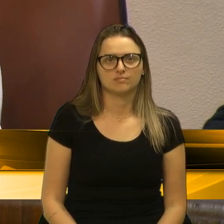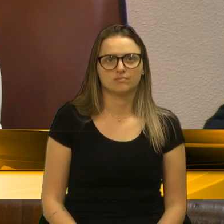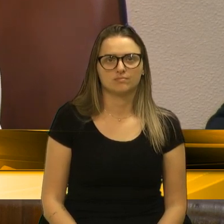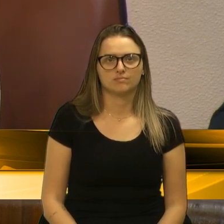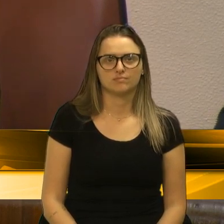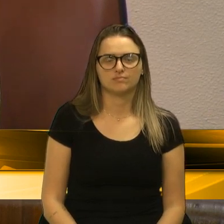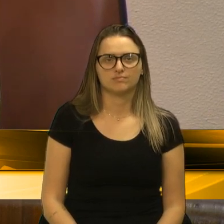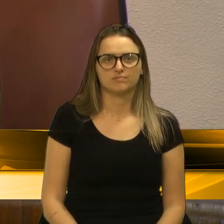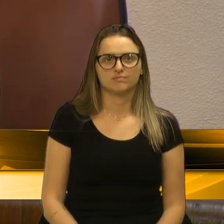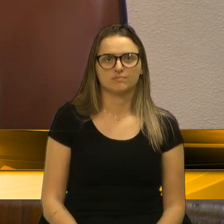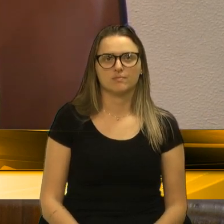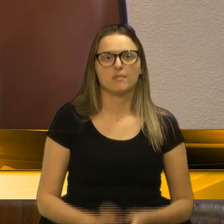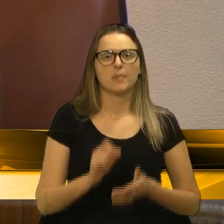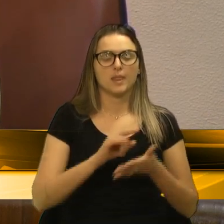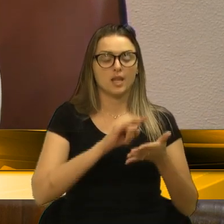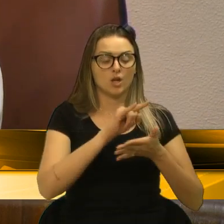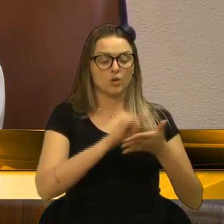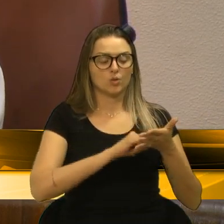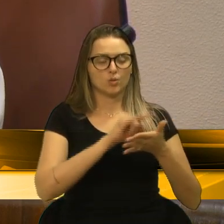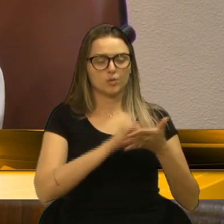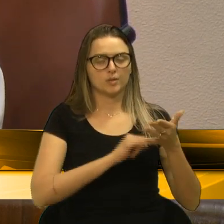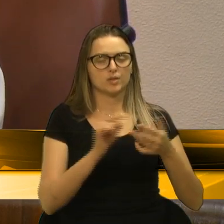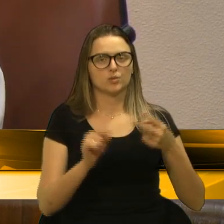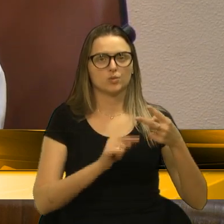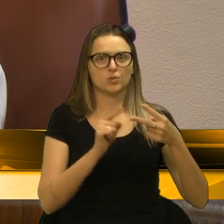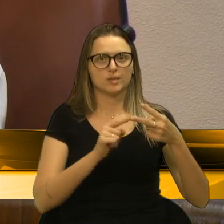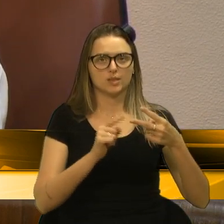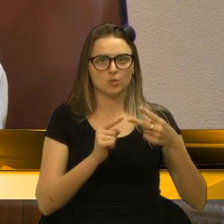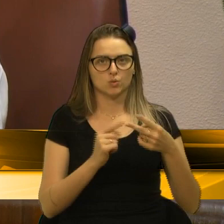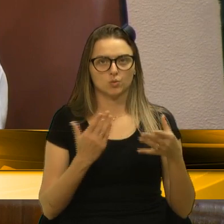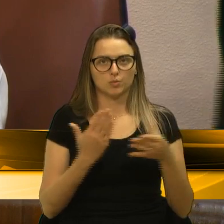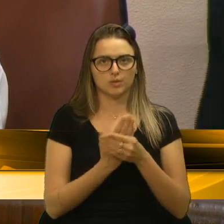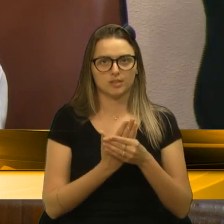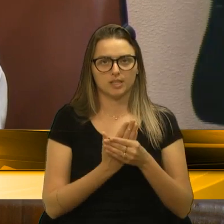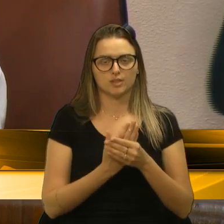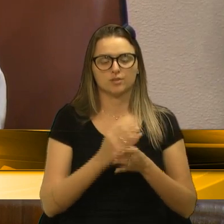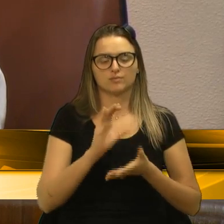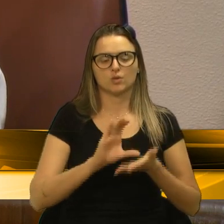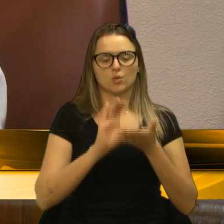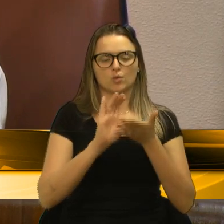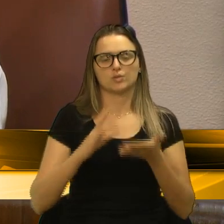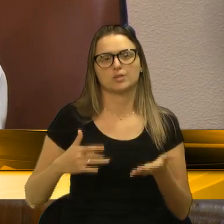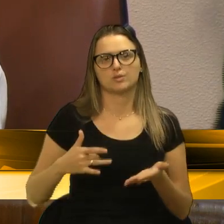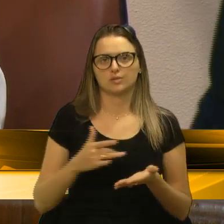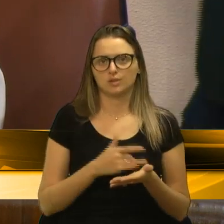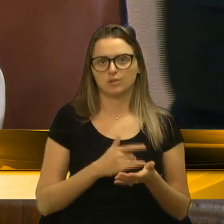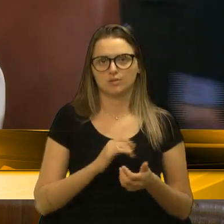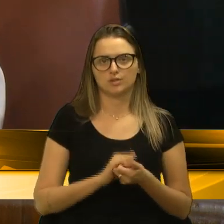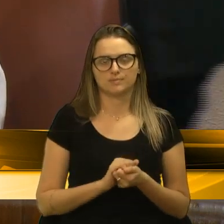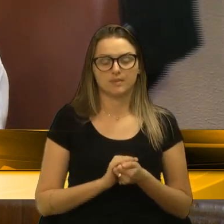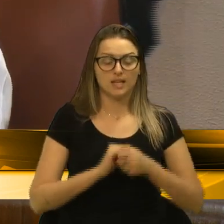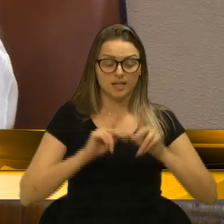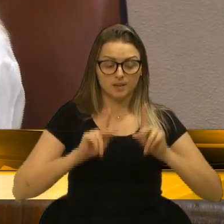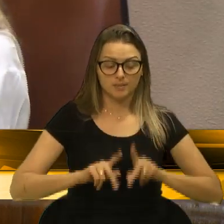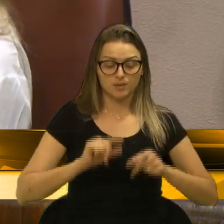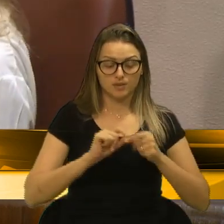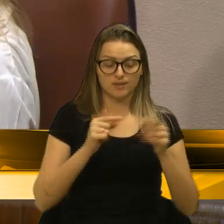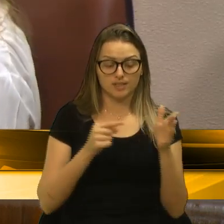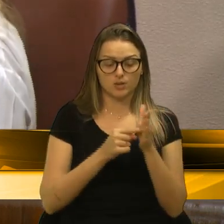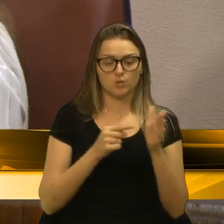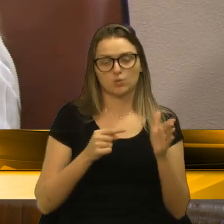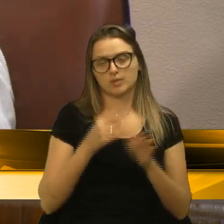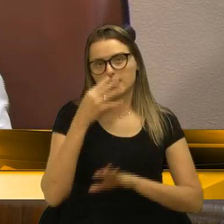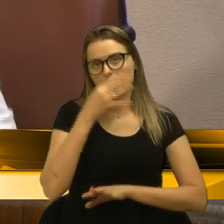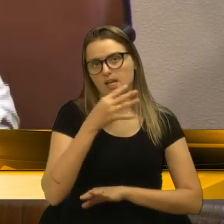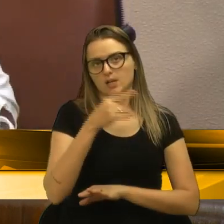Exame da segunda imputação. Desprezo pelo Conselho Municipal de Saúde. O denunciante imputa ao prefeito